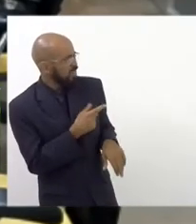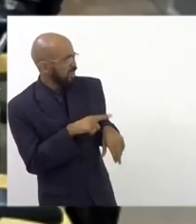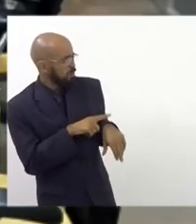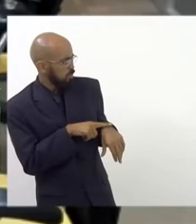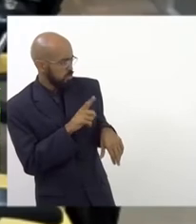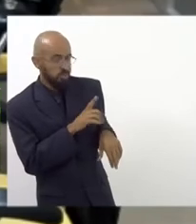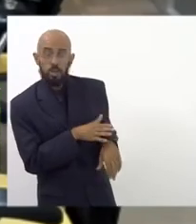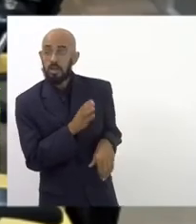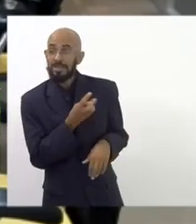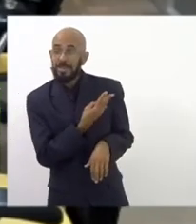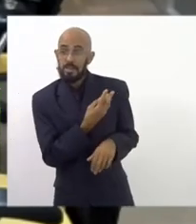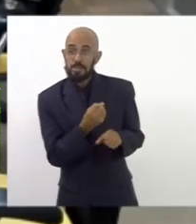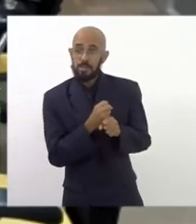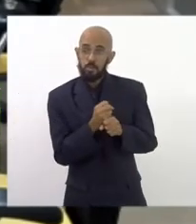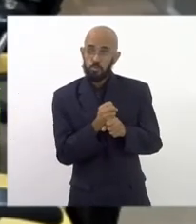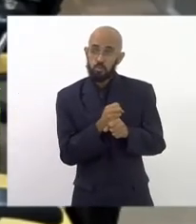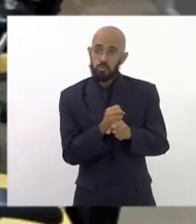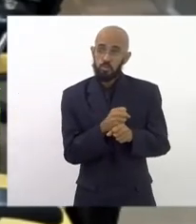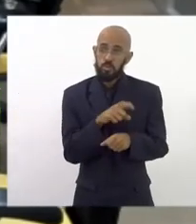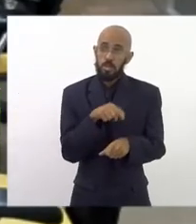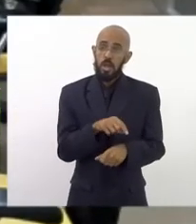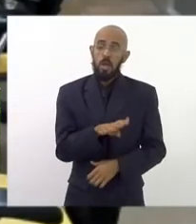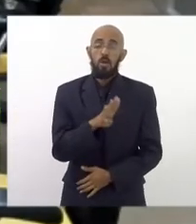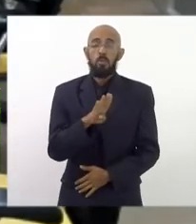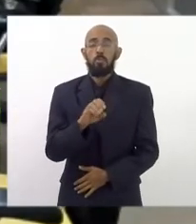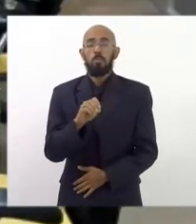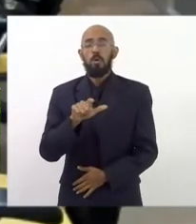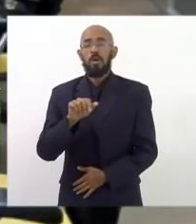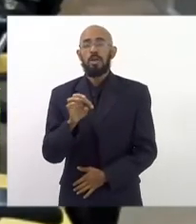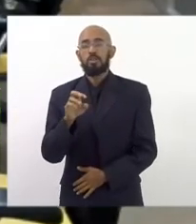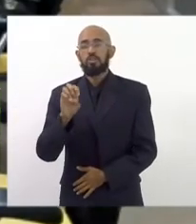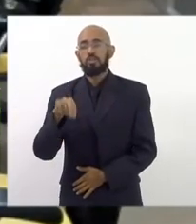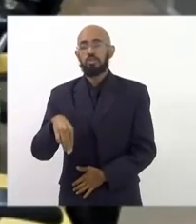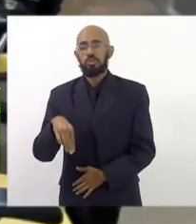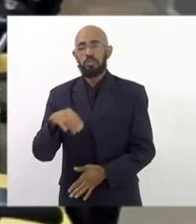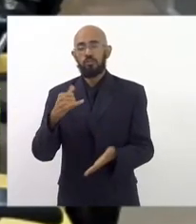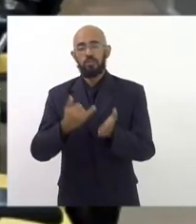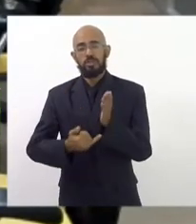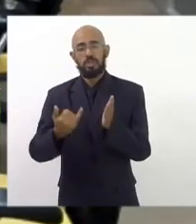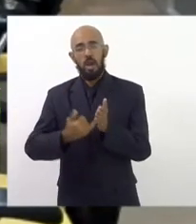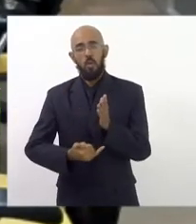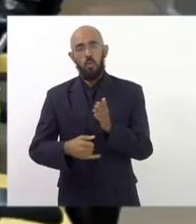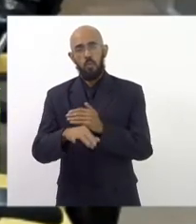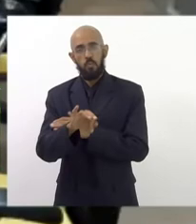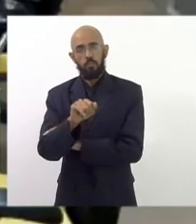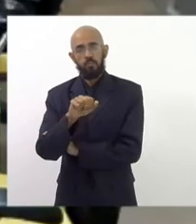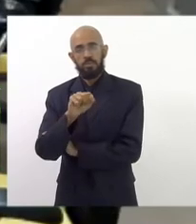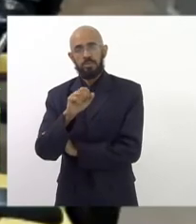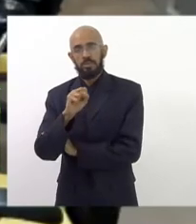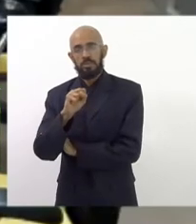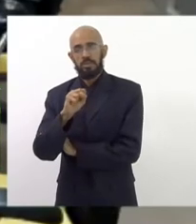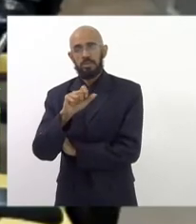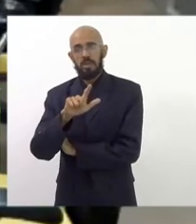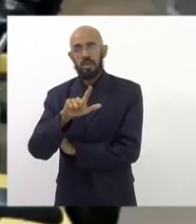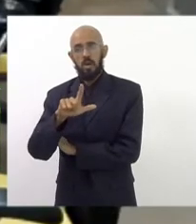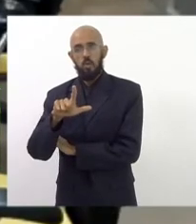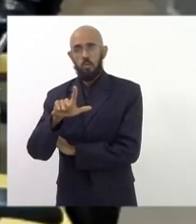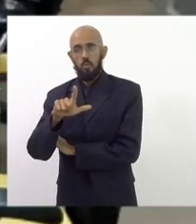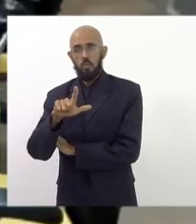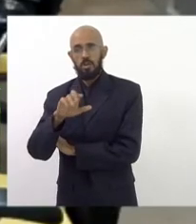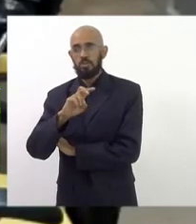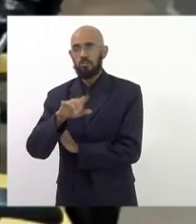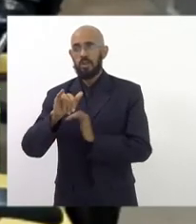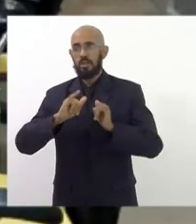Três anos, que é o boletim fiscal, né? E nós vamos estar relançando amanhã para dar